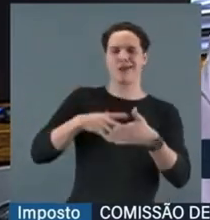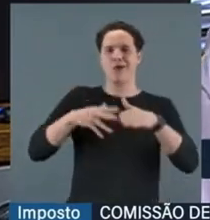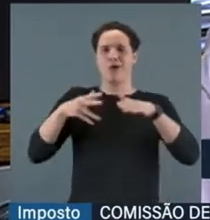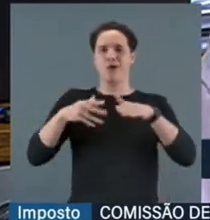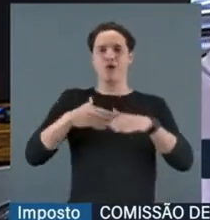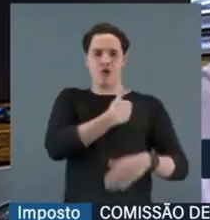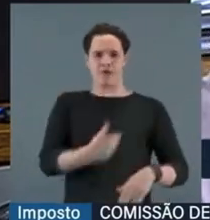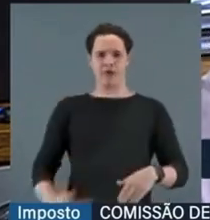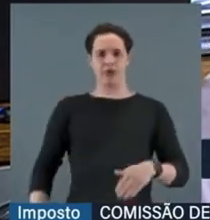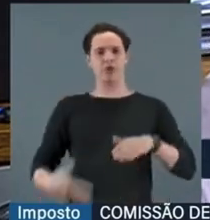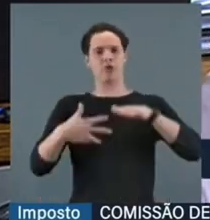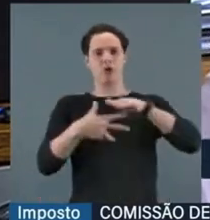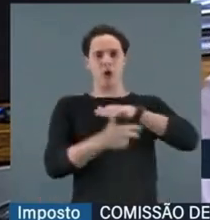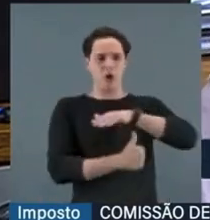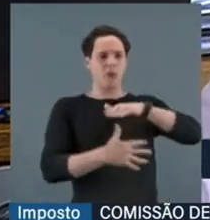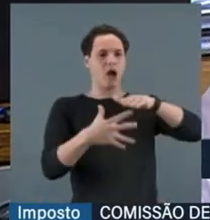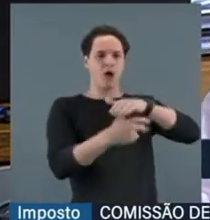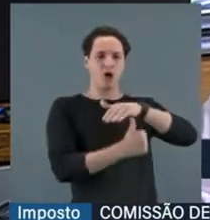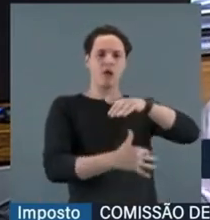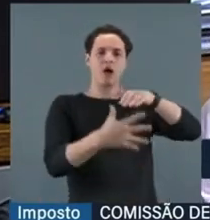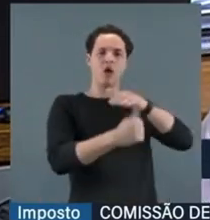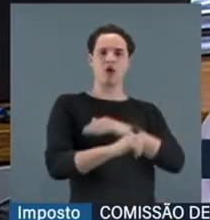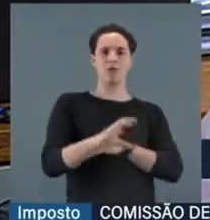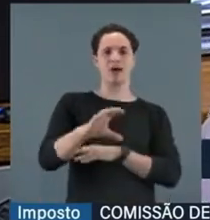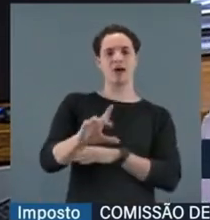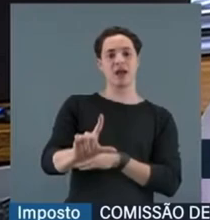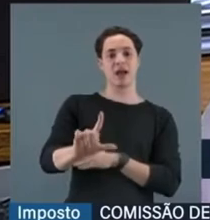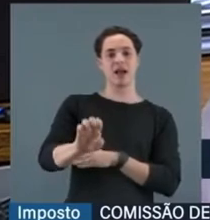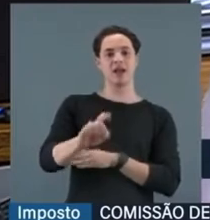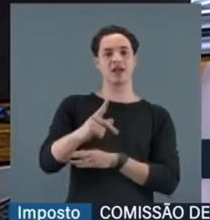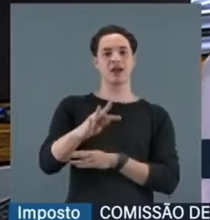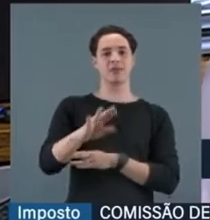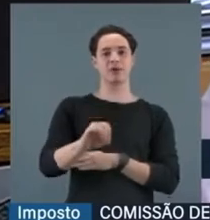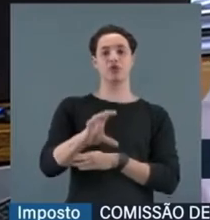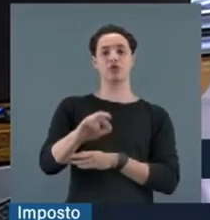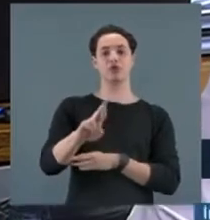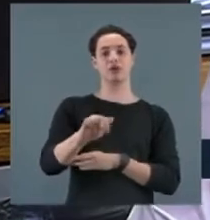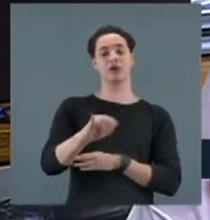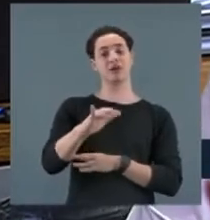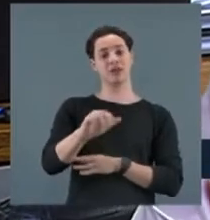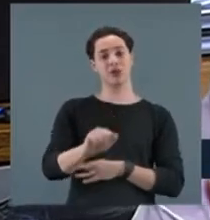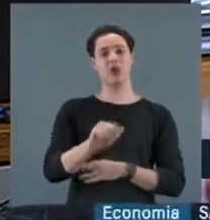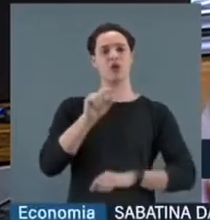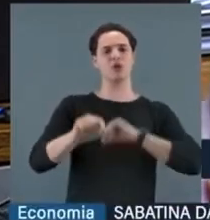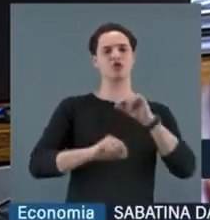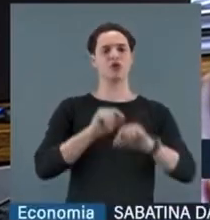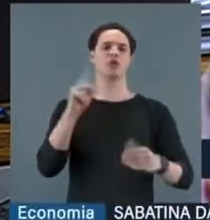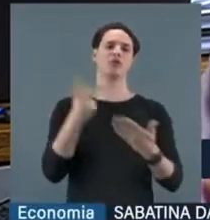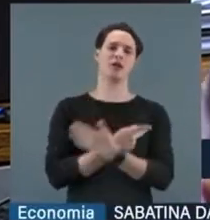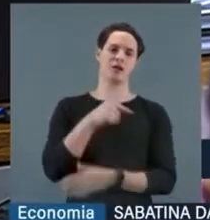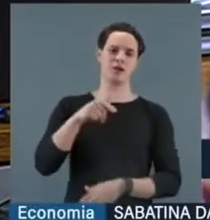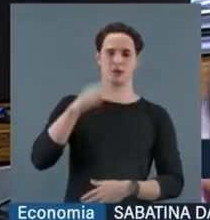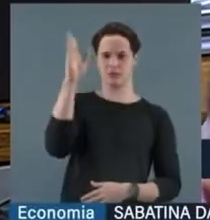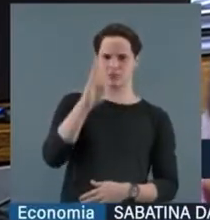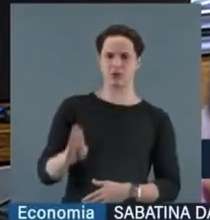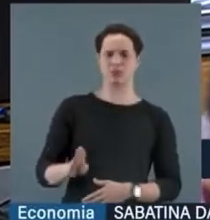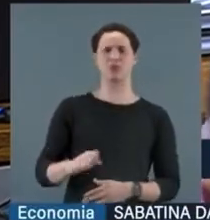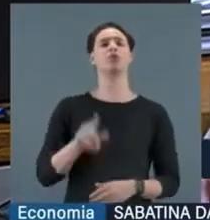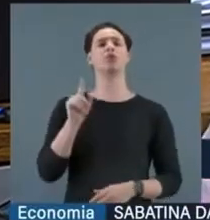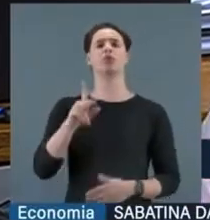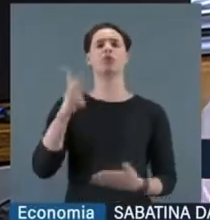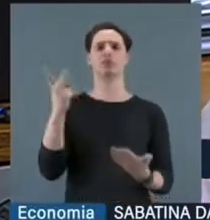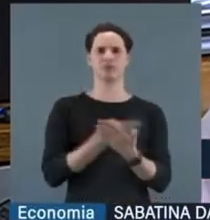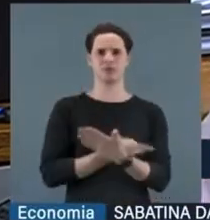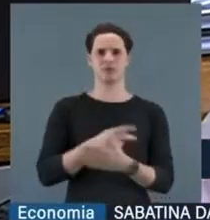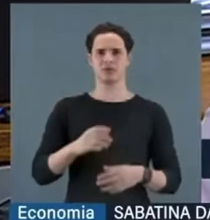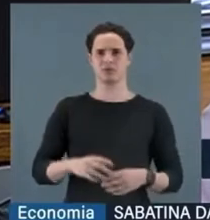Como disse sabiamente o ministro Gilmar Mendes se instalou no Brasil que que acontece senhor Jorge eu